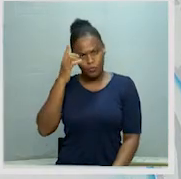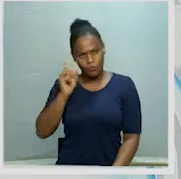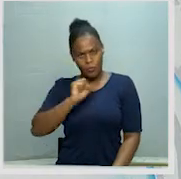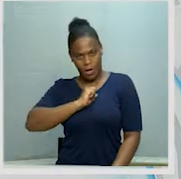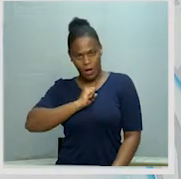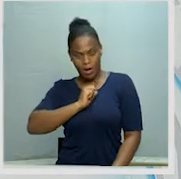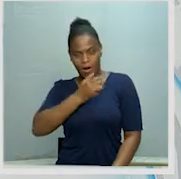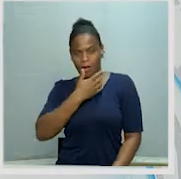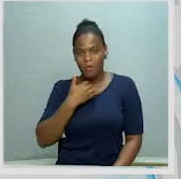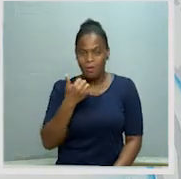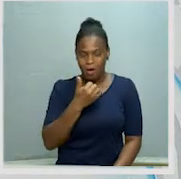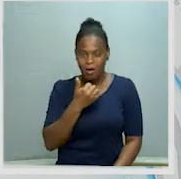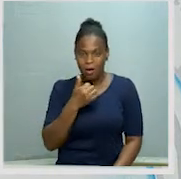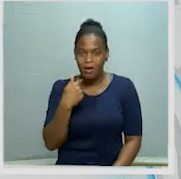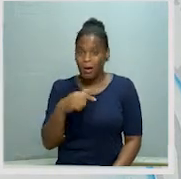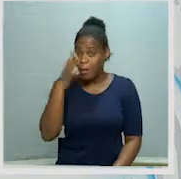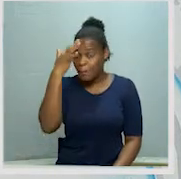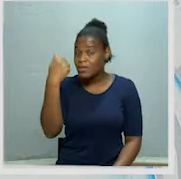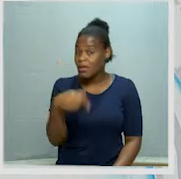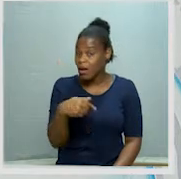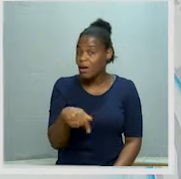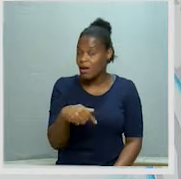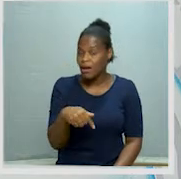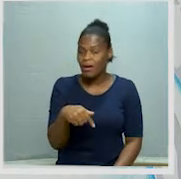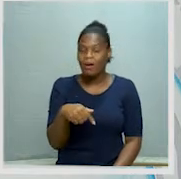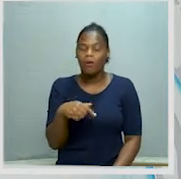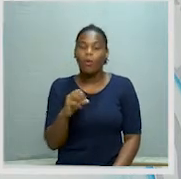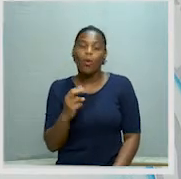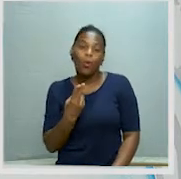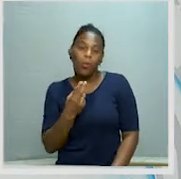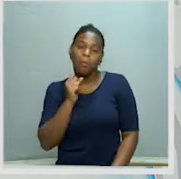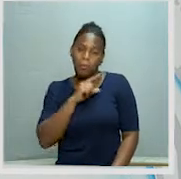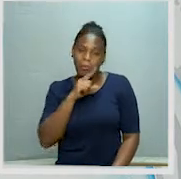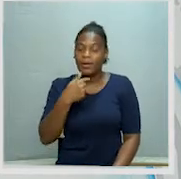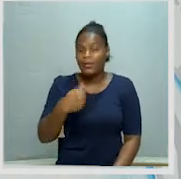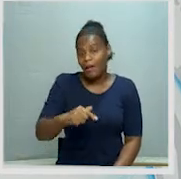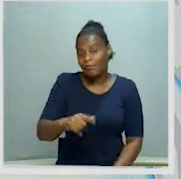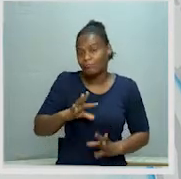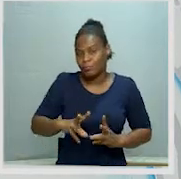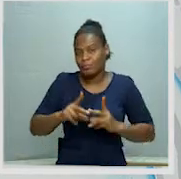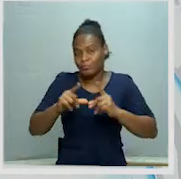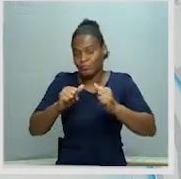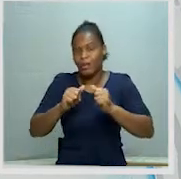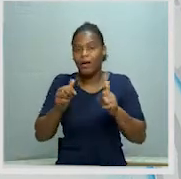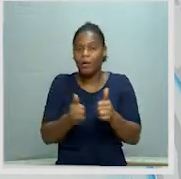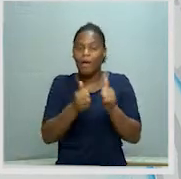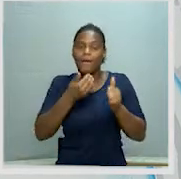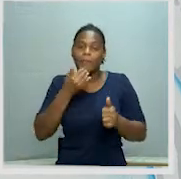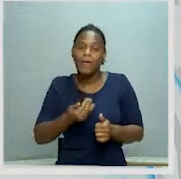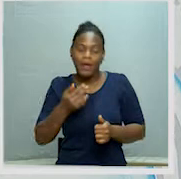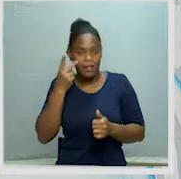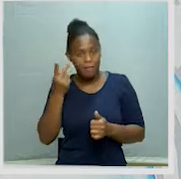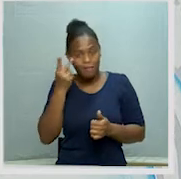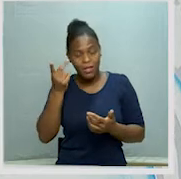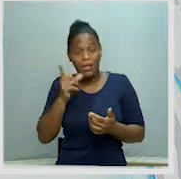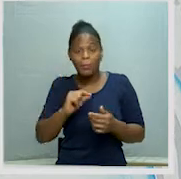juízo estético tem a capacidade, ou seja, tem a probabilidade de desenvolver-se com a experiência